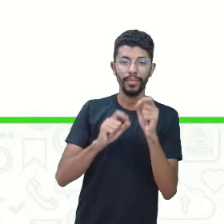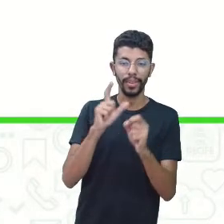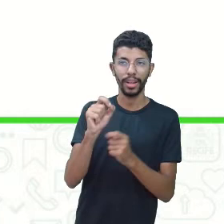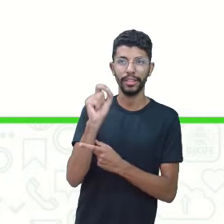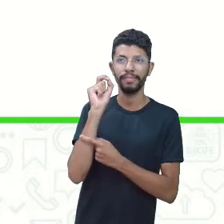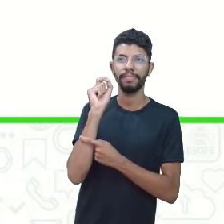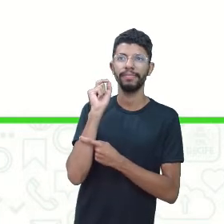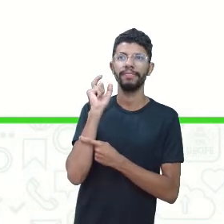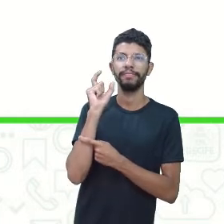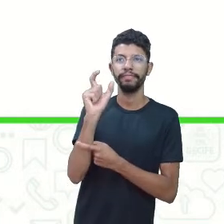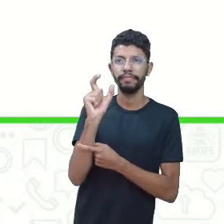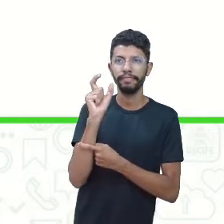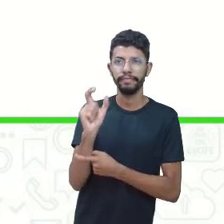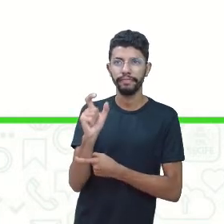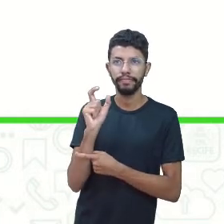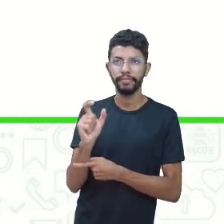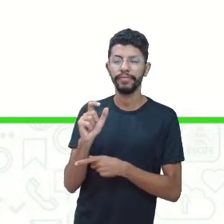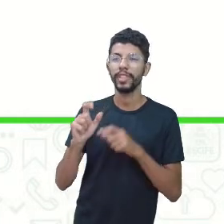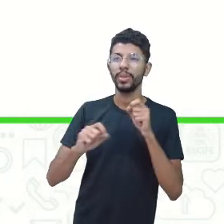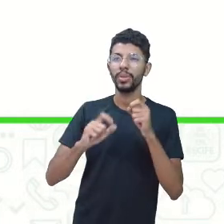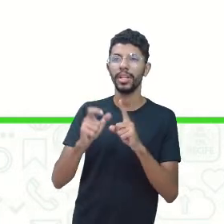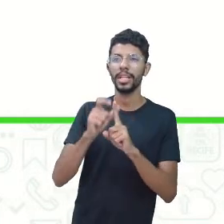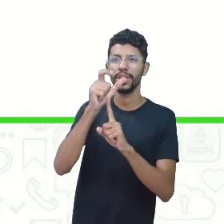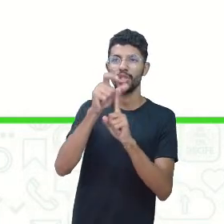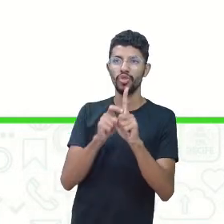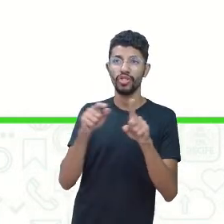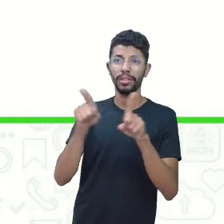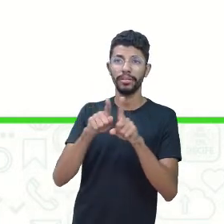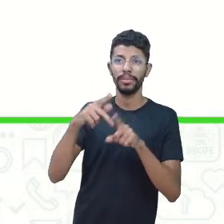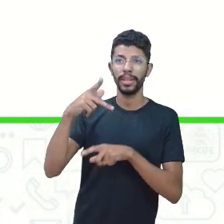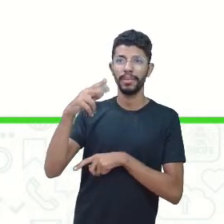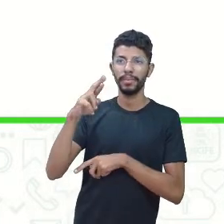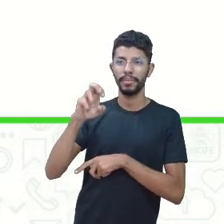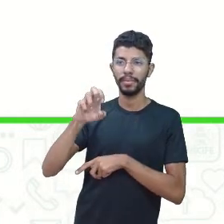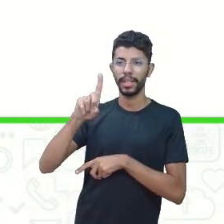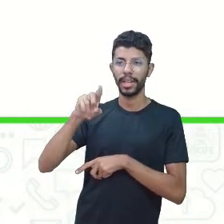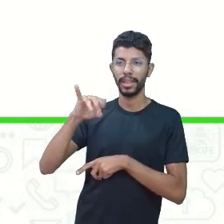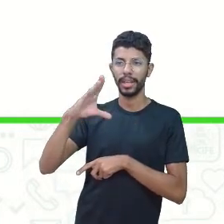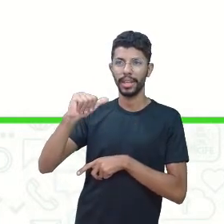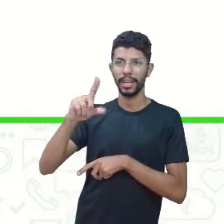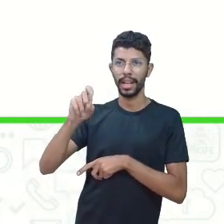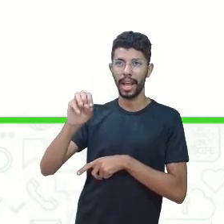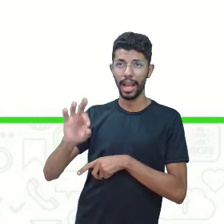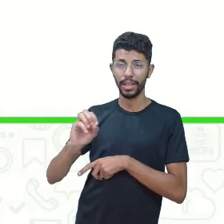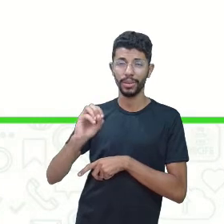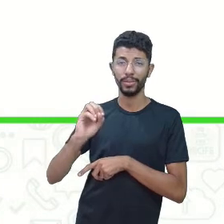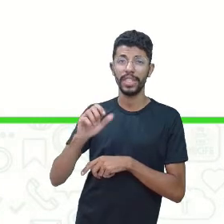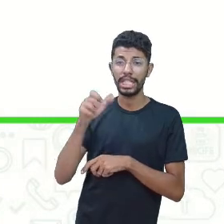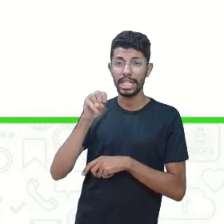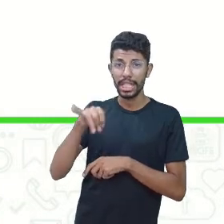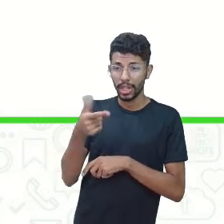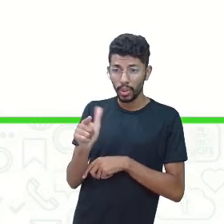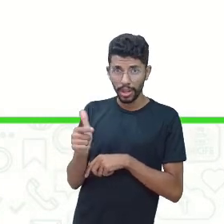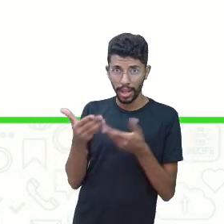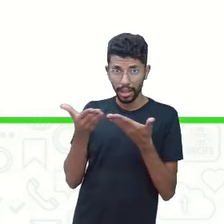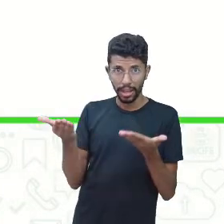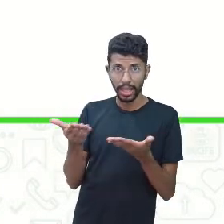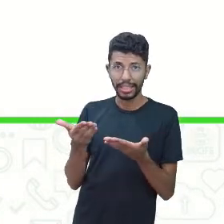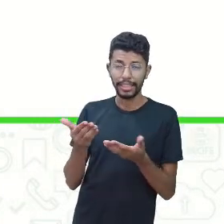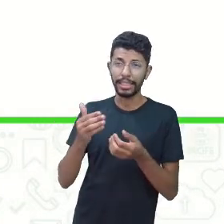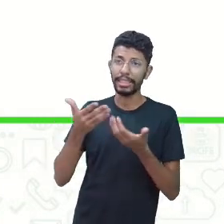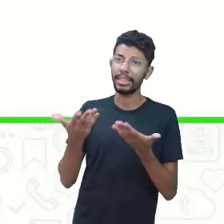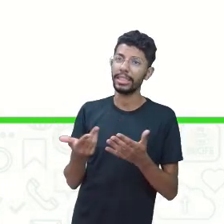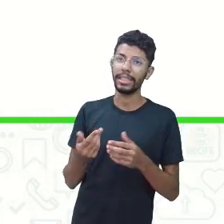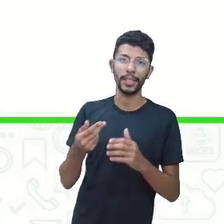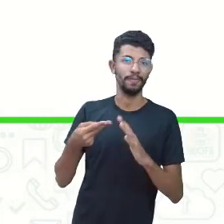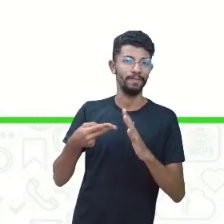termos chamados de sujeito e predicado. Sem ele não existe oração nem frase, né, gente? Então, enquanto o sujeito